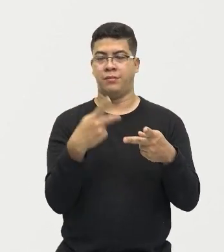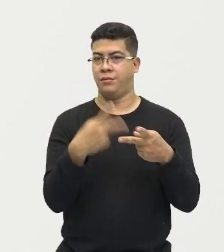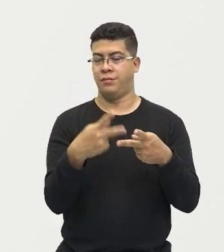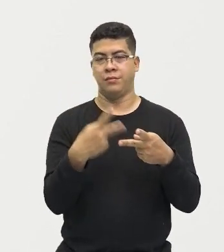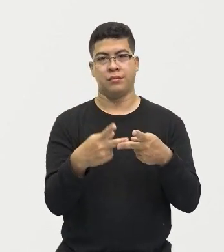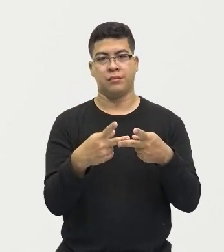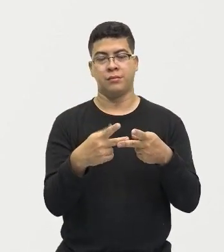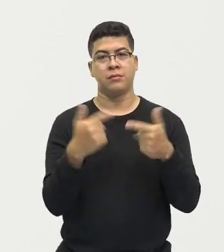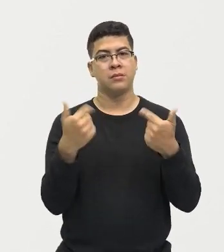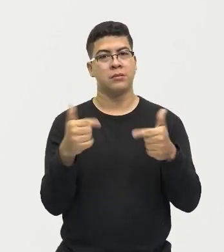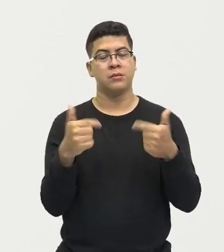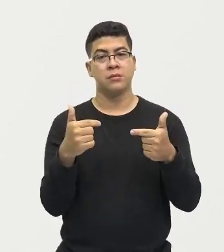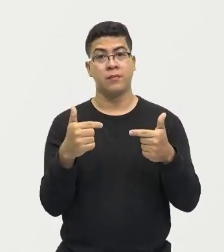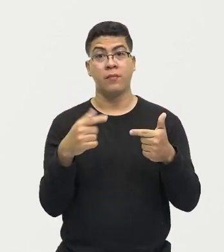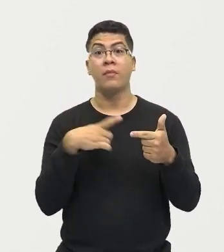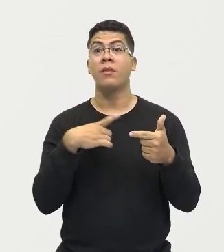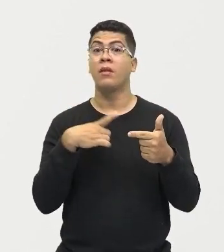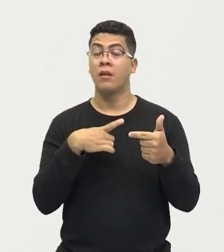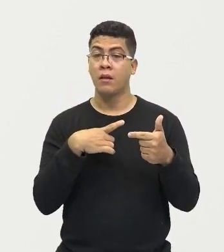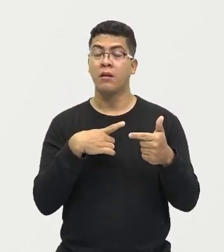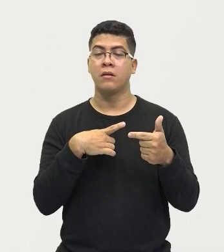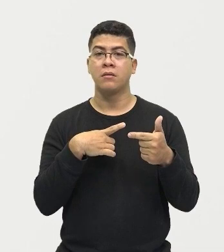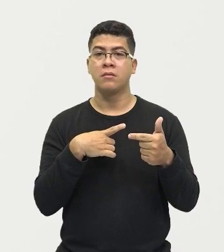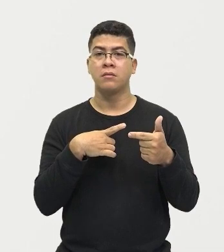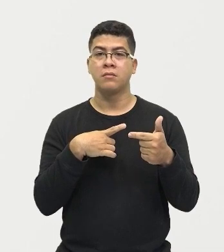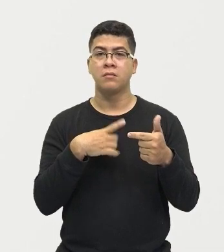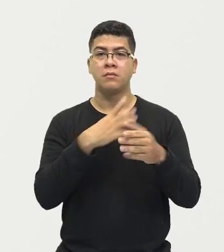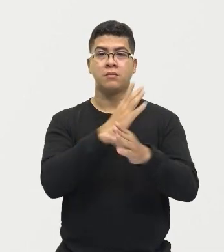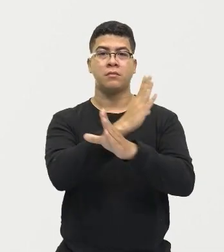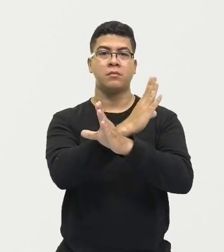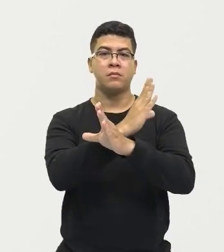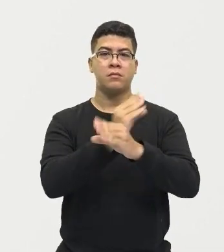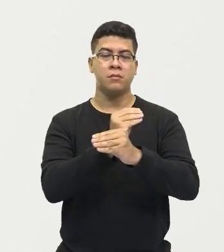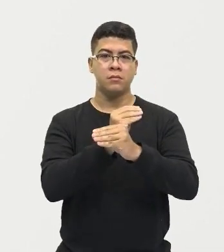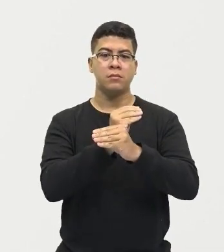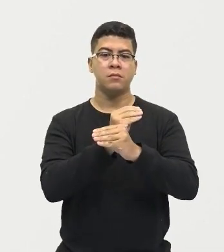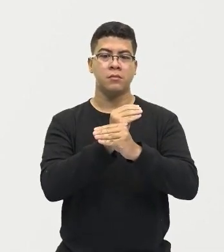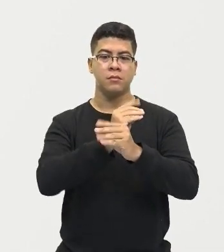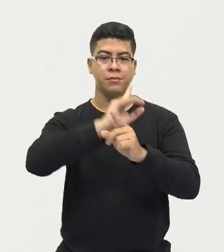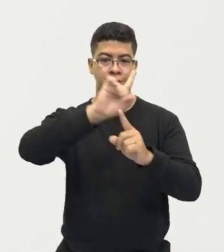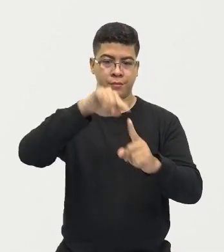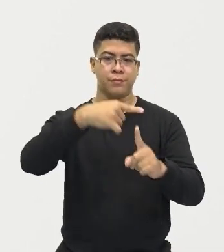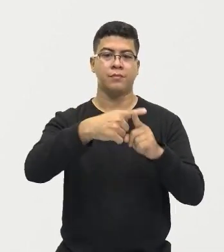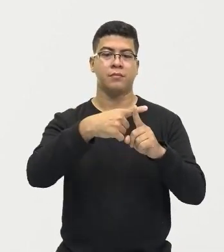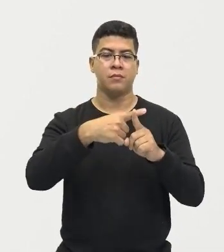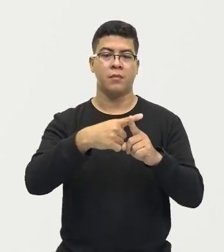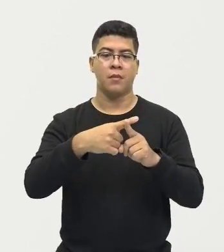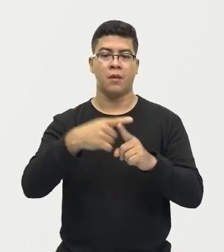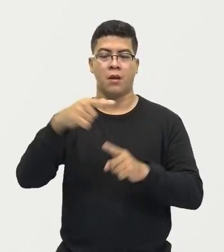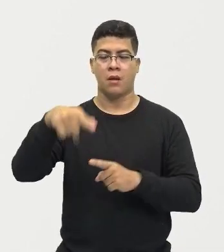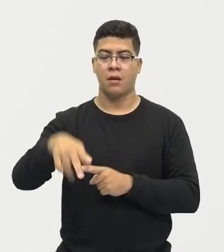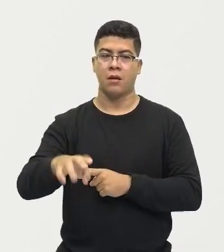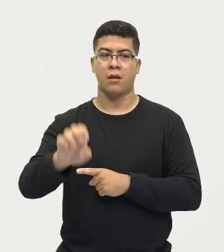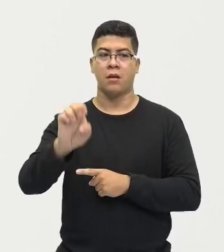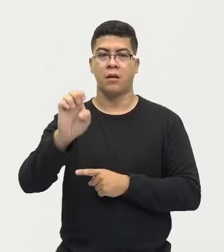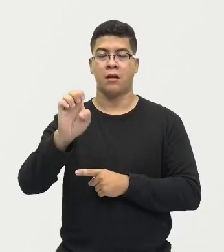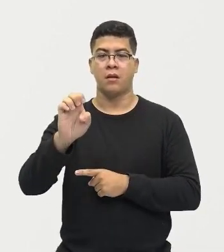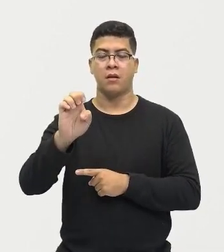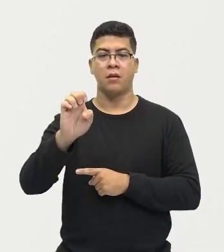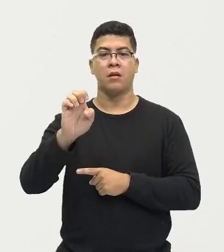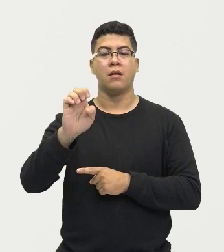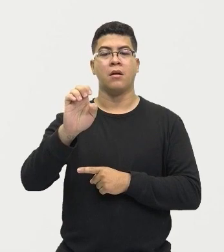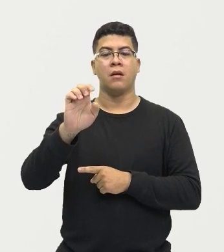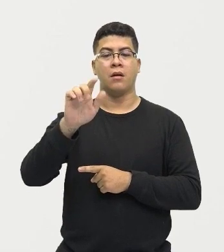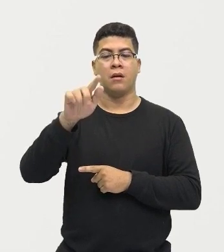preposição aí. Temos uma conjunção integrante. As orações subordinadas sempre vão ter uma conjunção